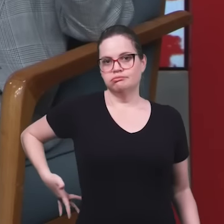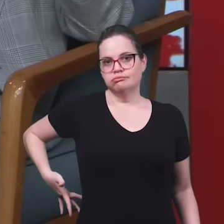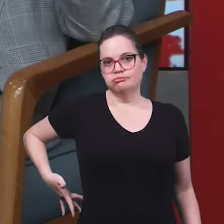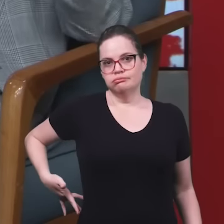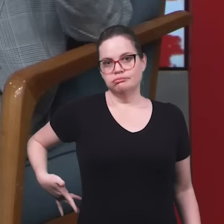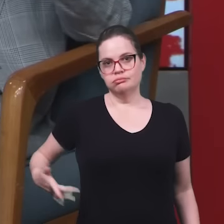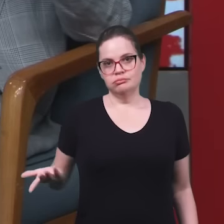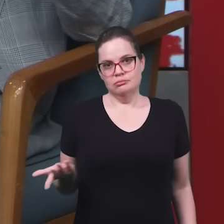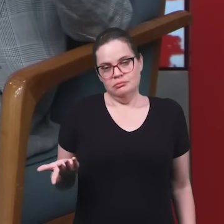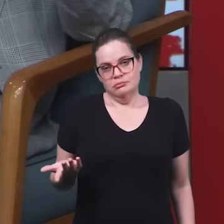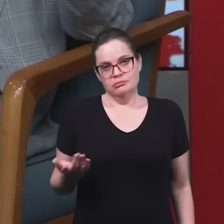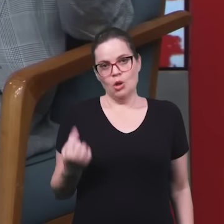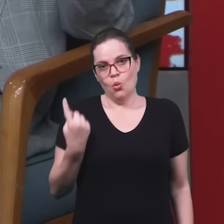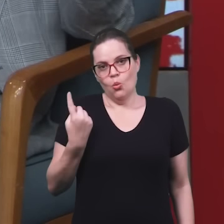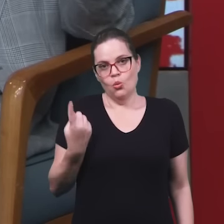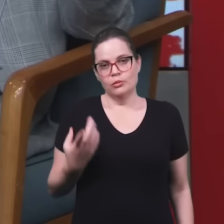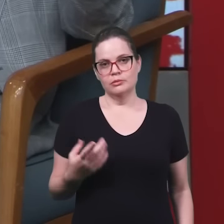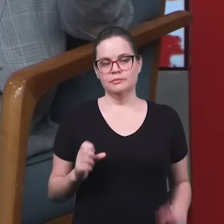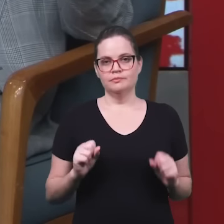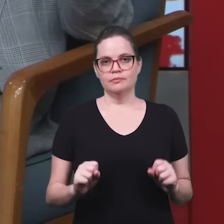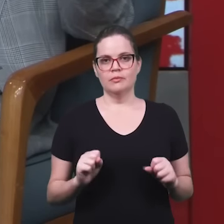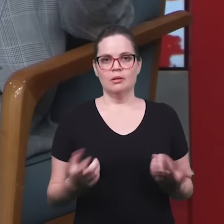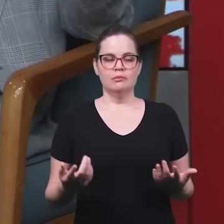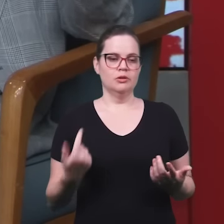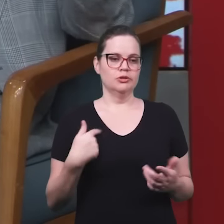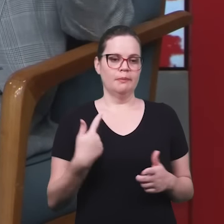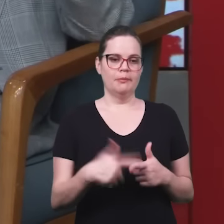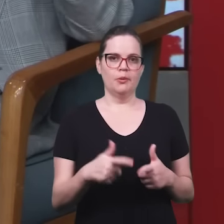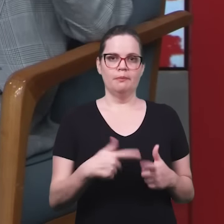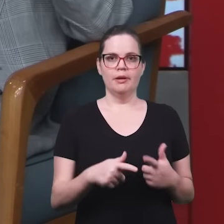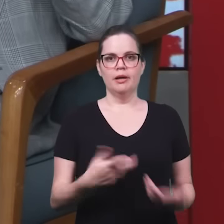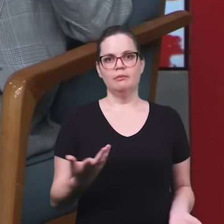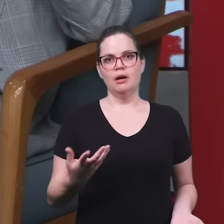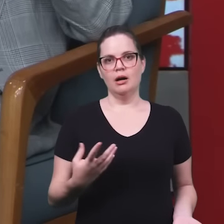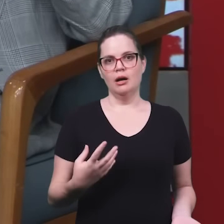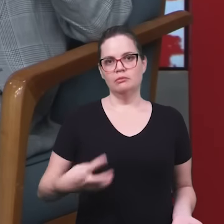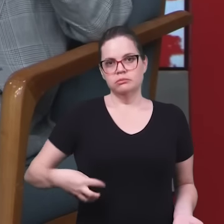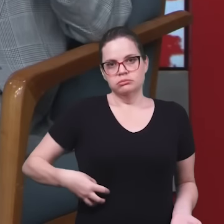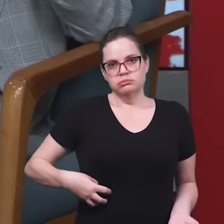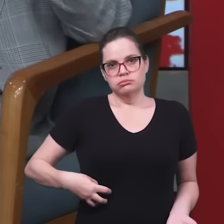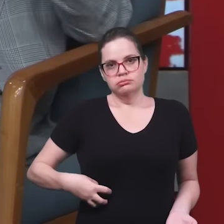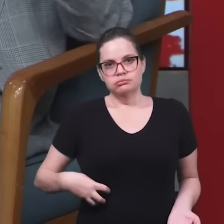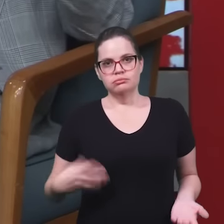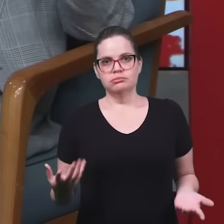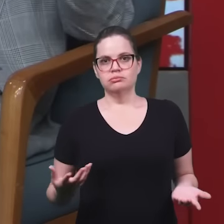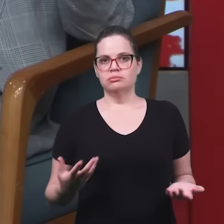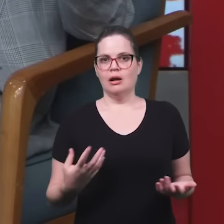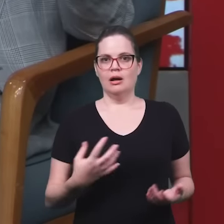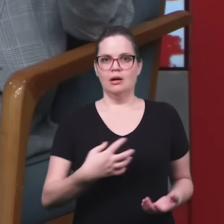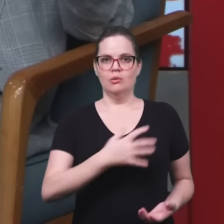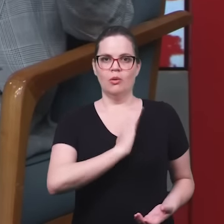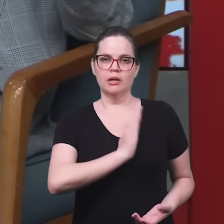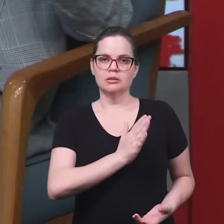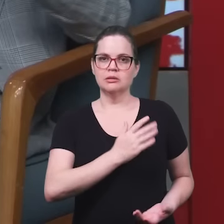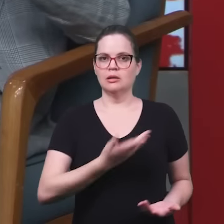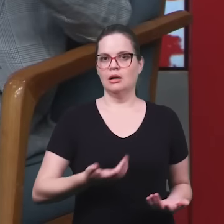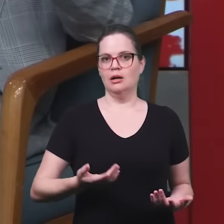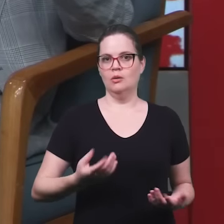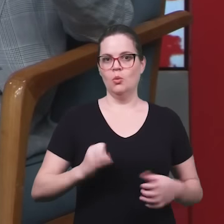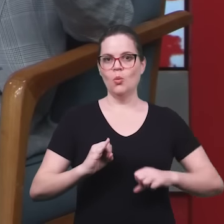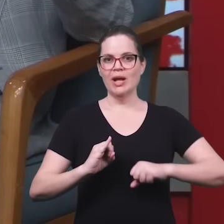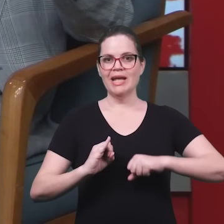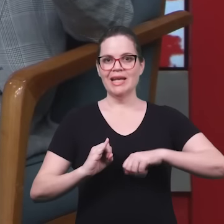você pode ter uma disfunção em determinado órgão, você pode ter uma infecção